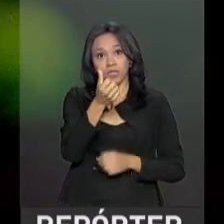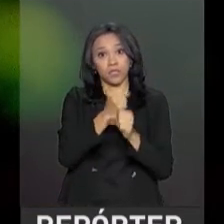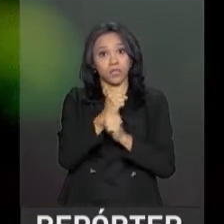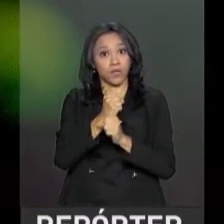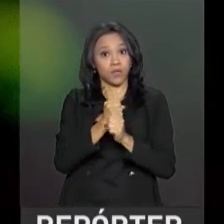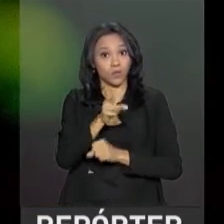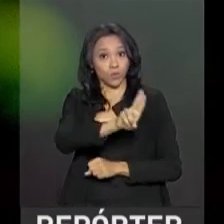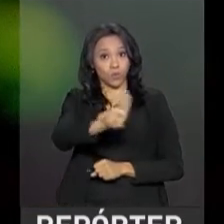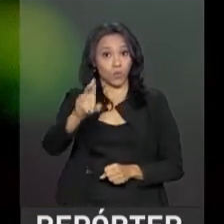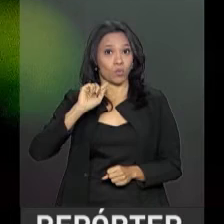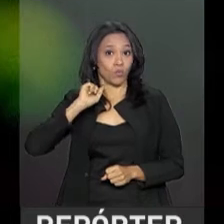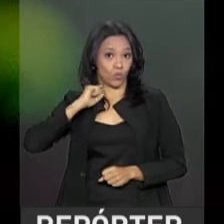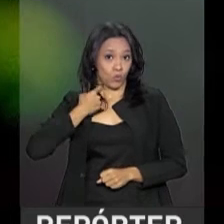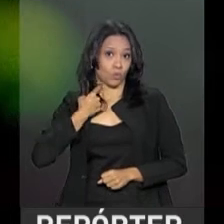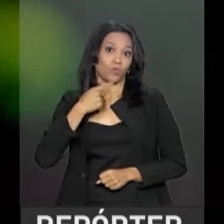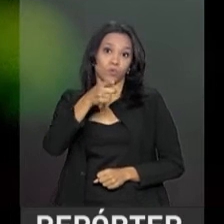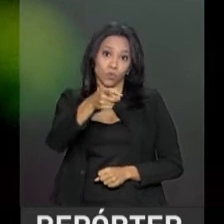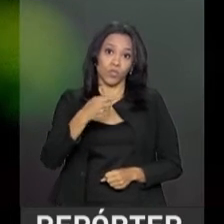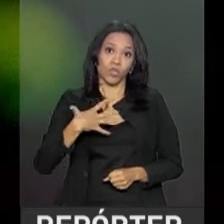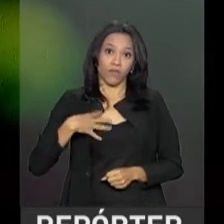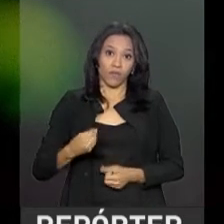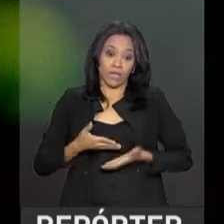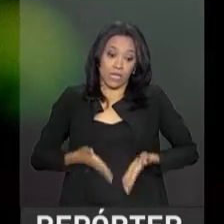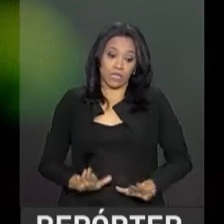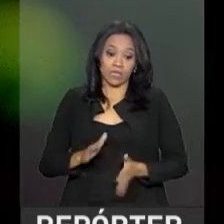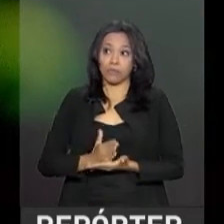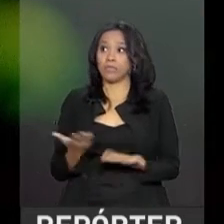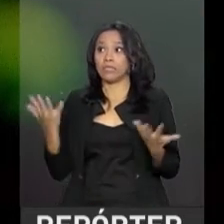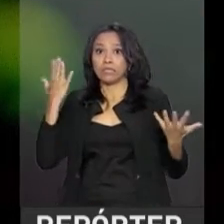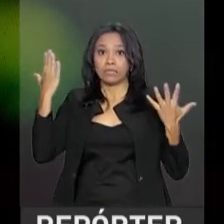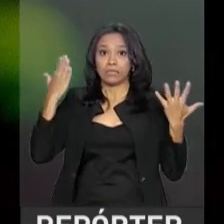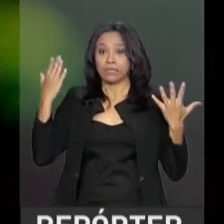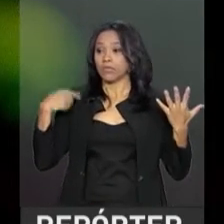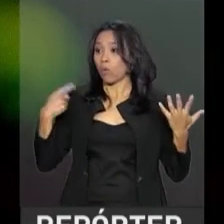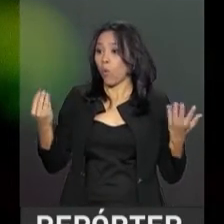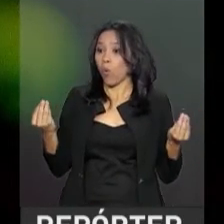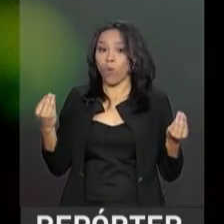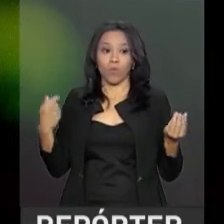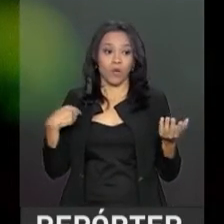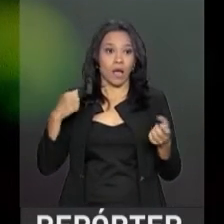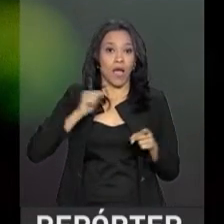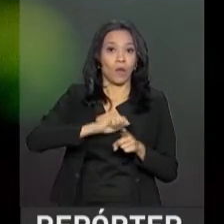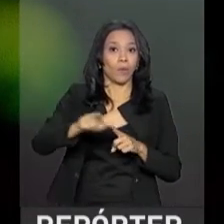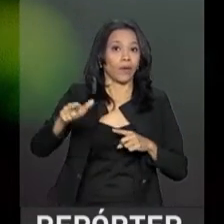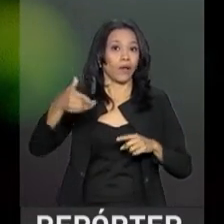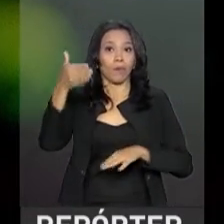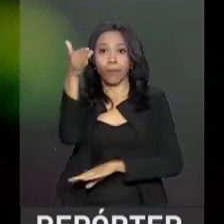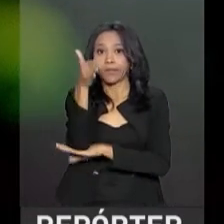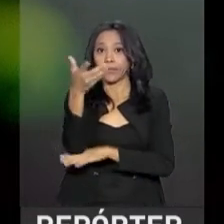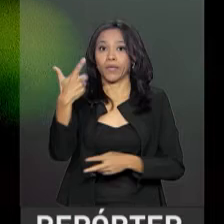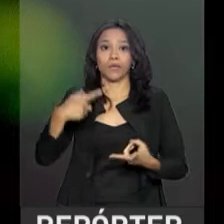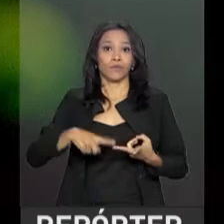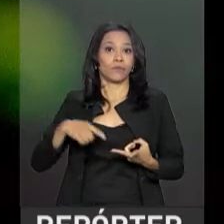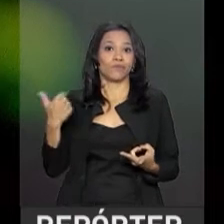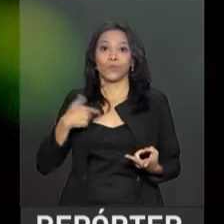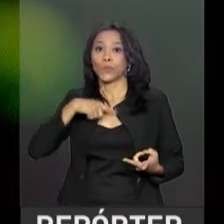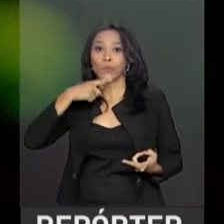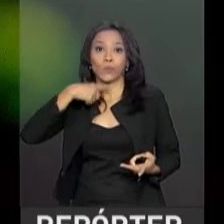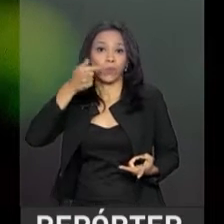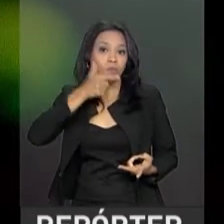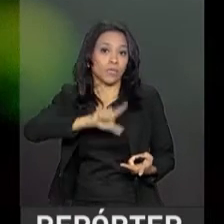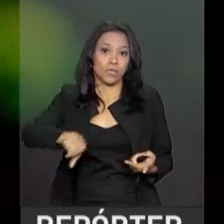sujo, desde que minha filha nasceu, e passando por muitos apertos, assim, de querer tentar alugar um apartamento e não ter um fiador, e